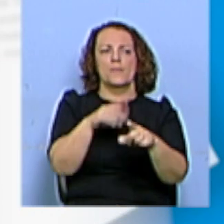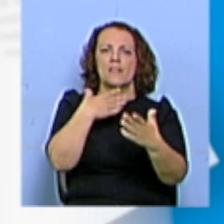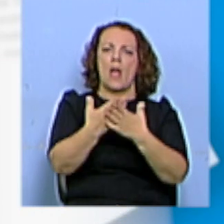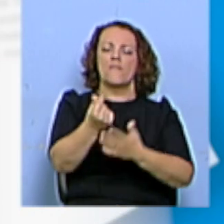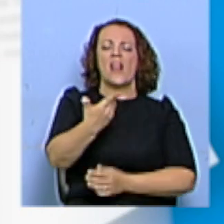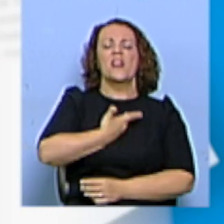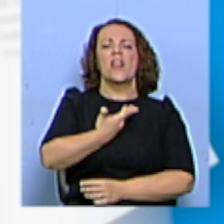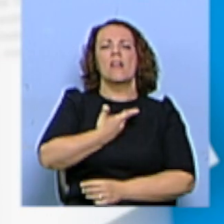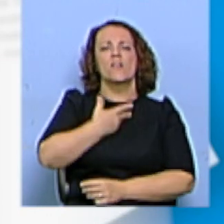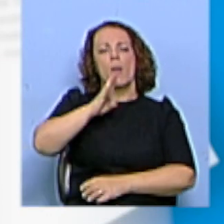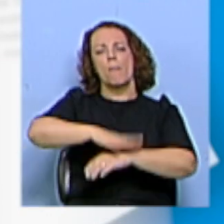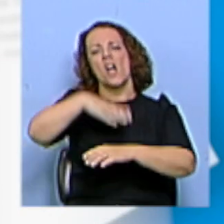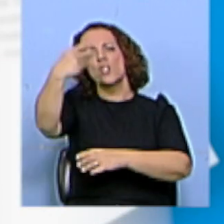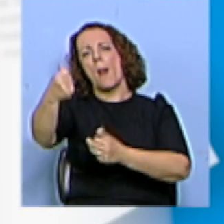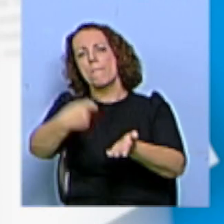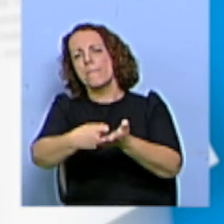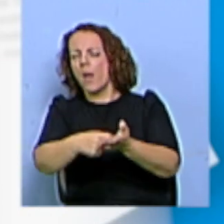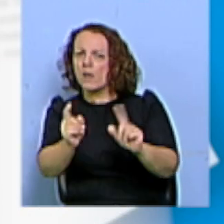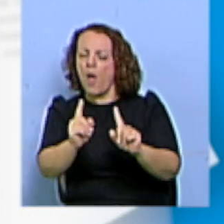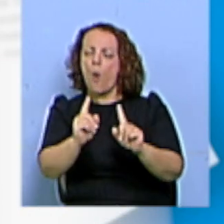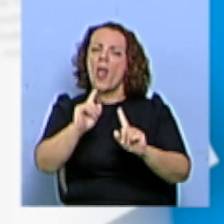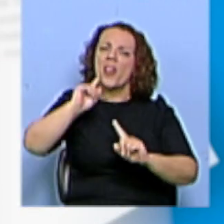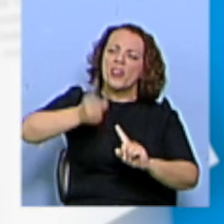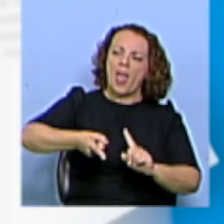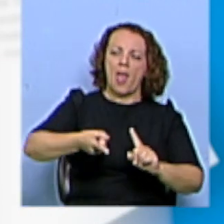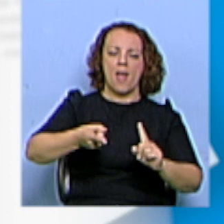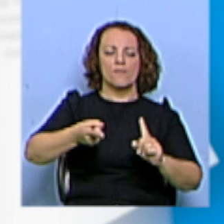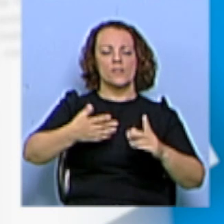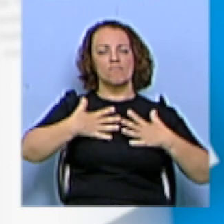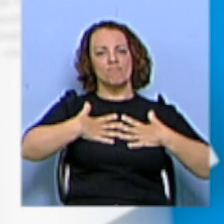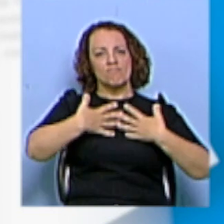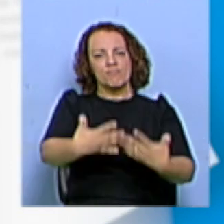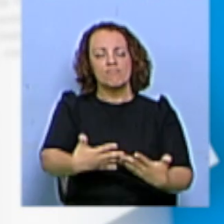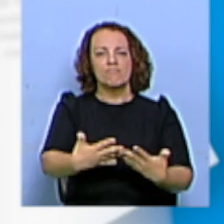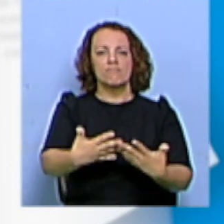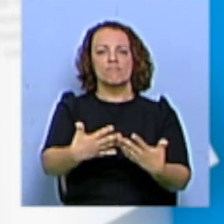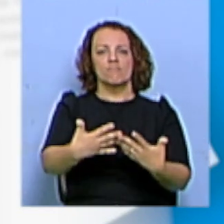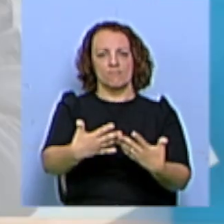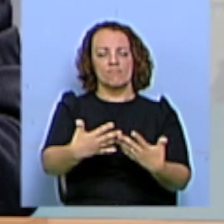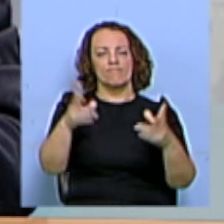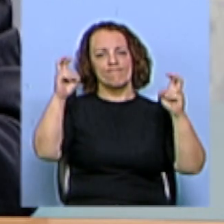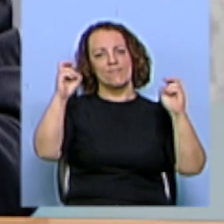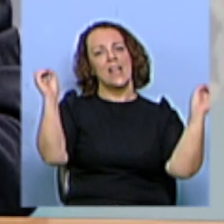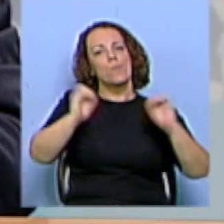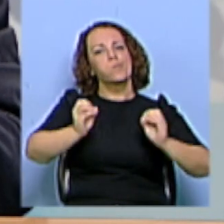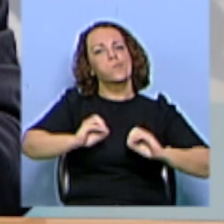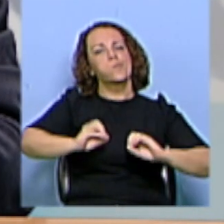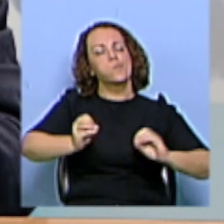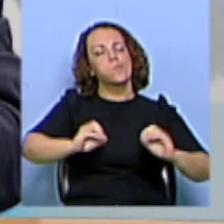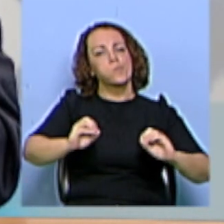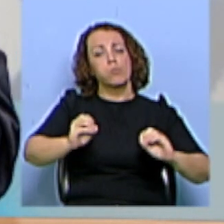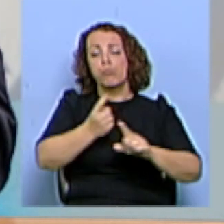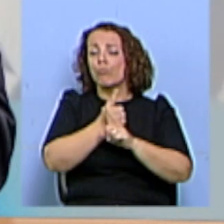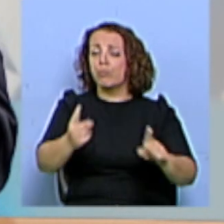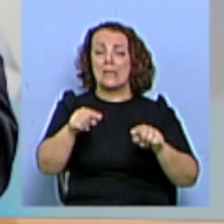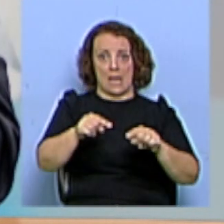dever. Significar que deve haver esta gratuidade da generosidade que reparte, porque é a partir dela